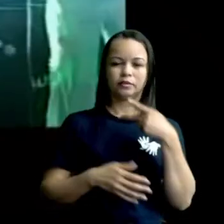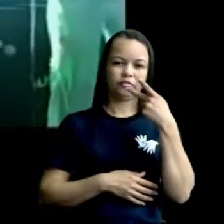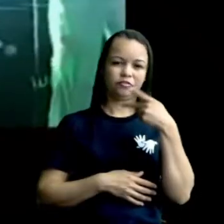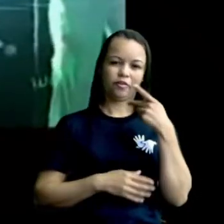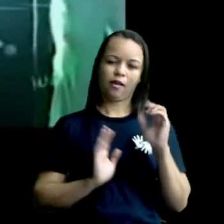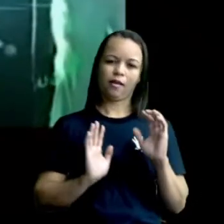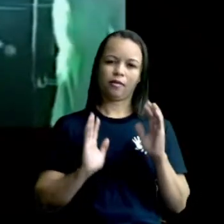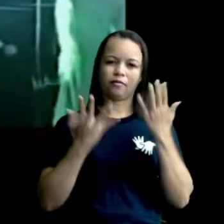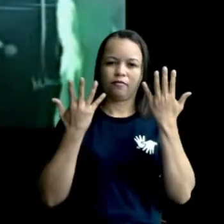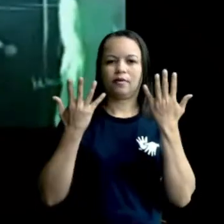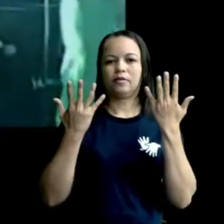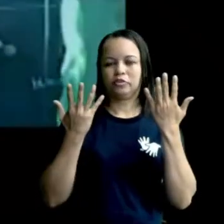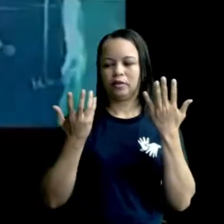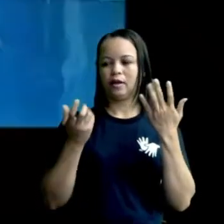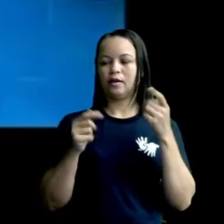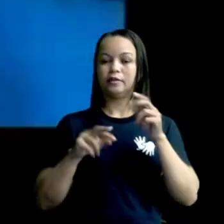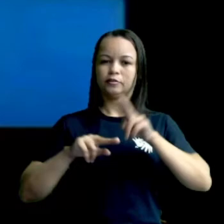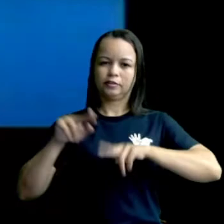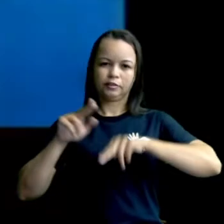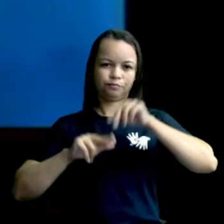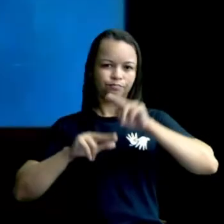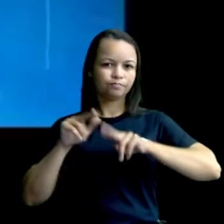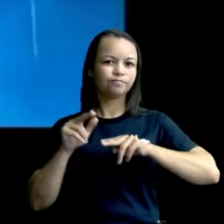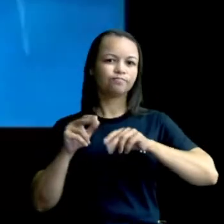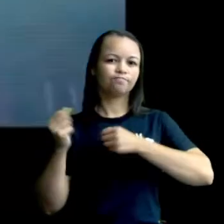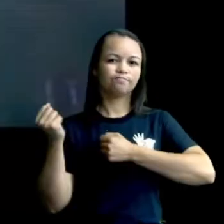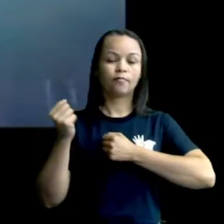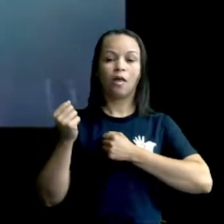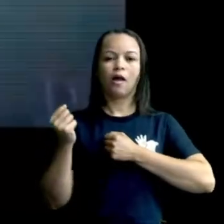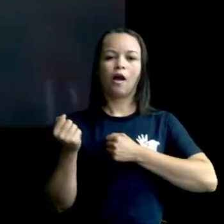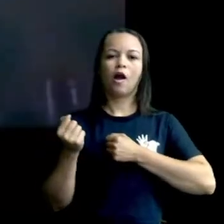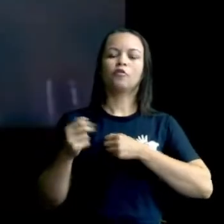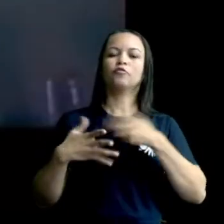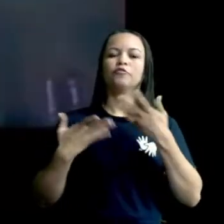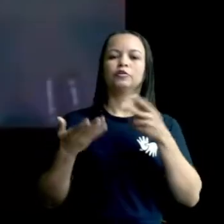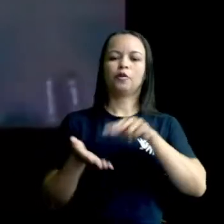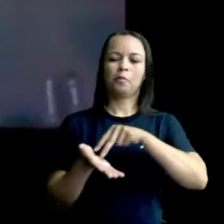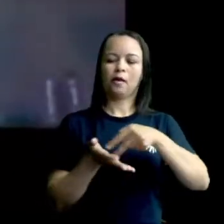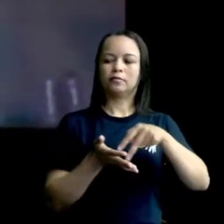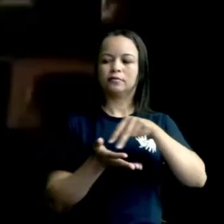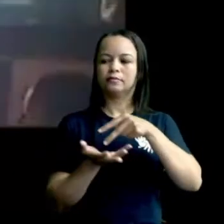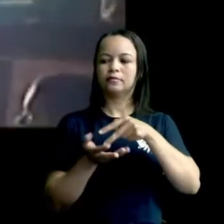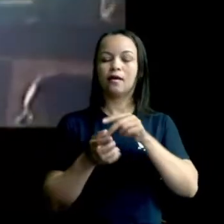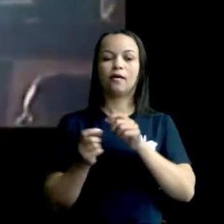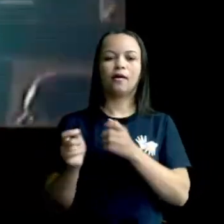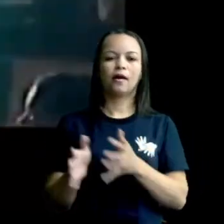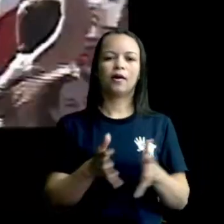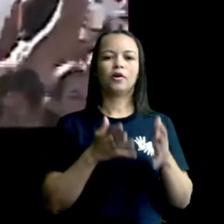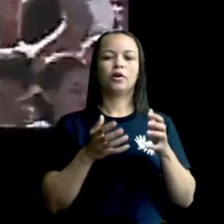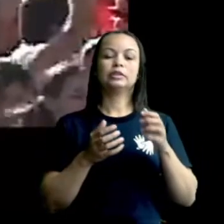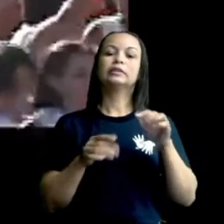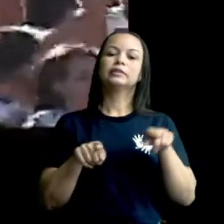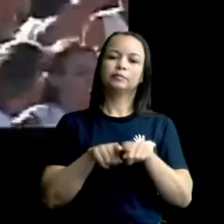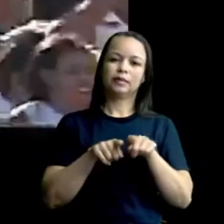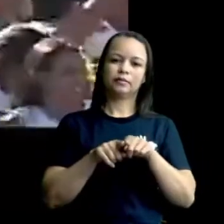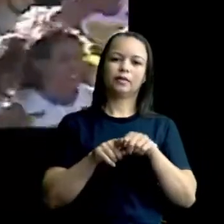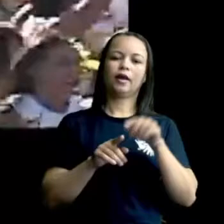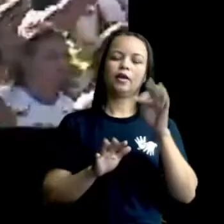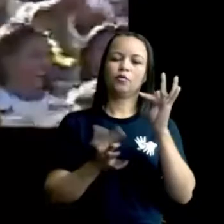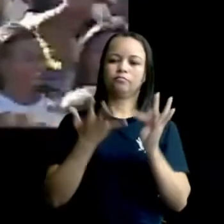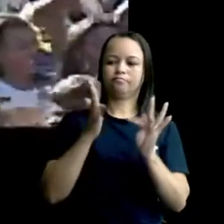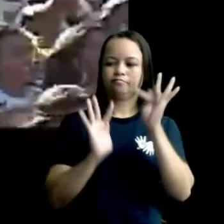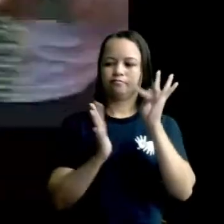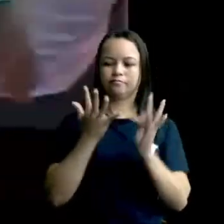de festa, além do São João, Vitória do Pé de Serra, o grande momento da cidade é o Carnaval. Aqui tem